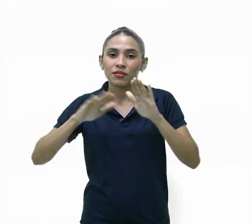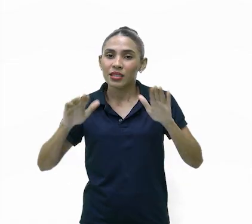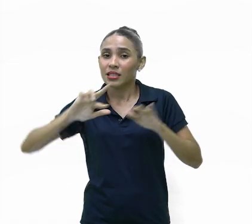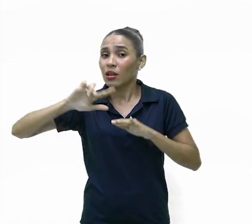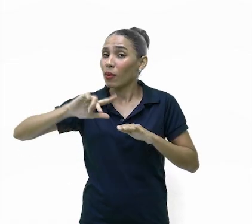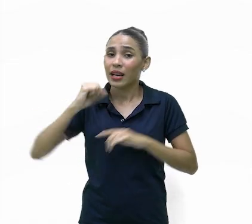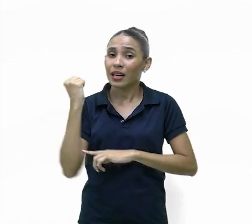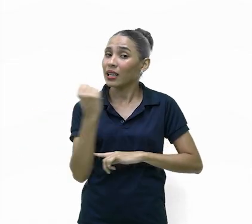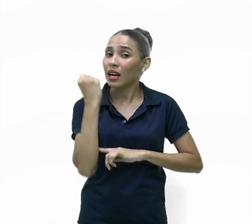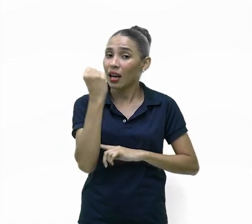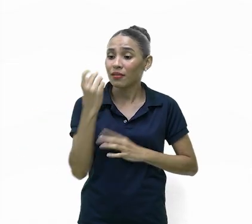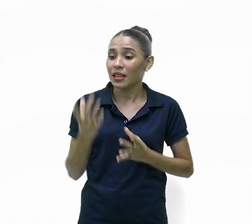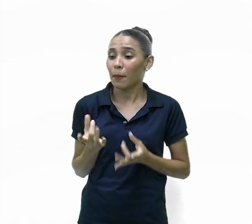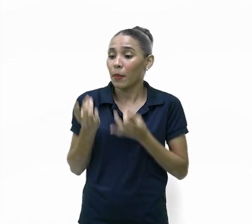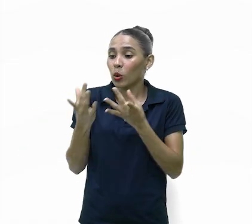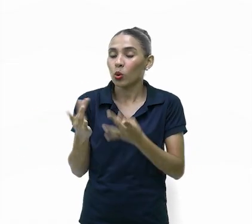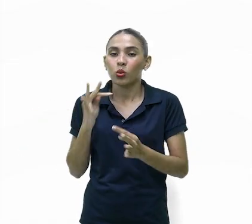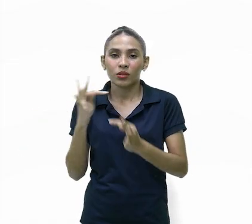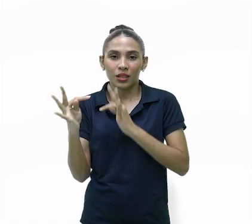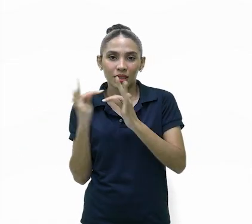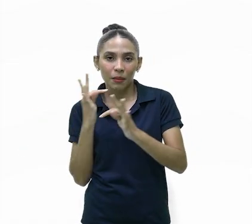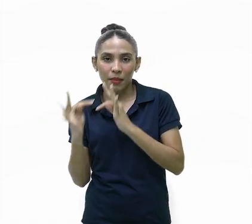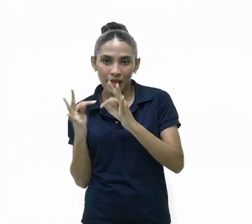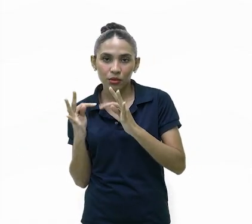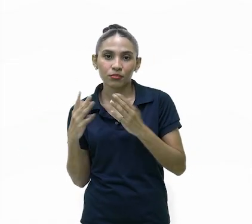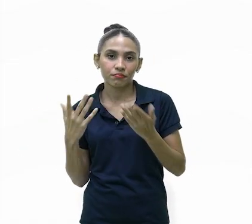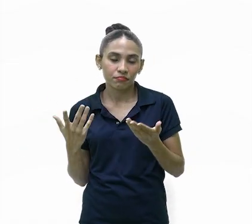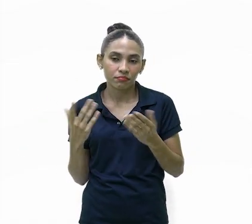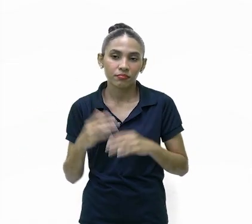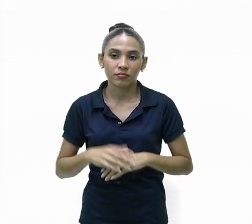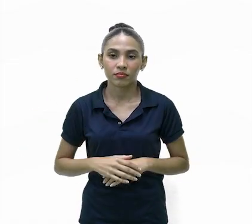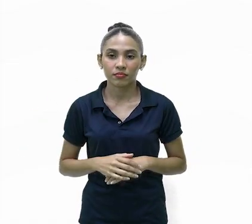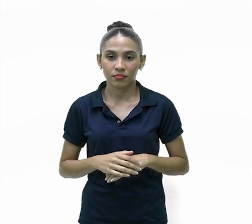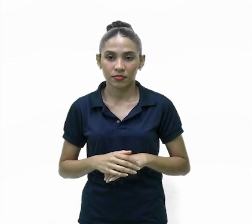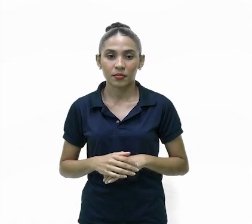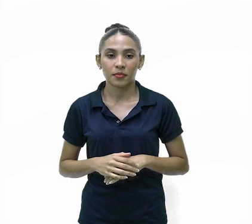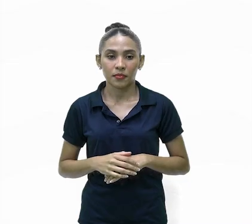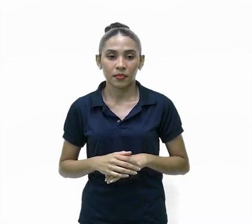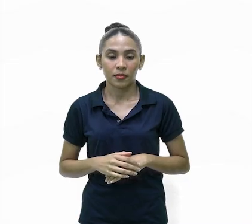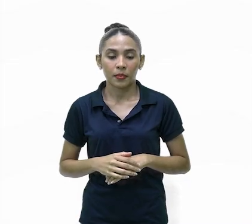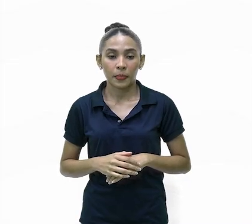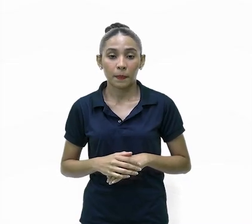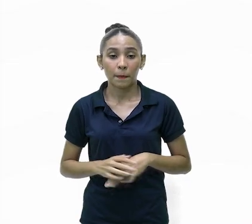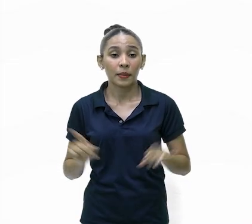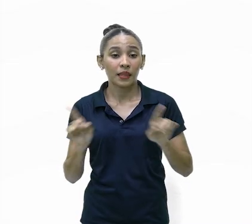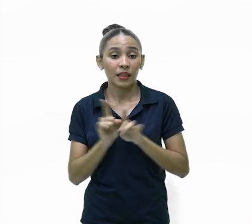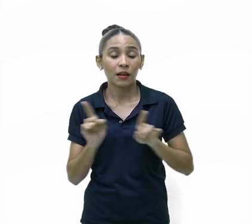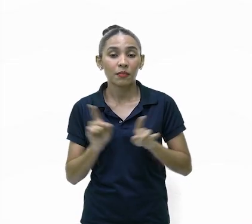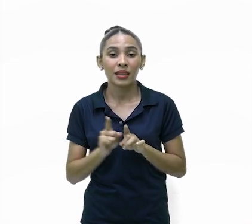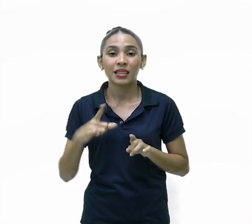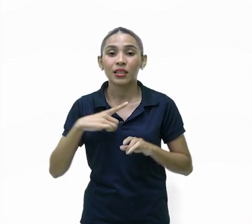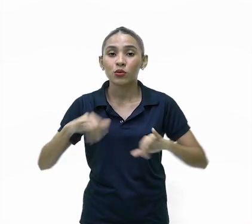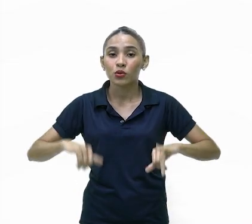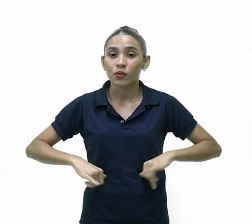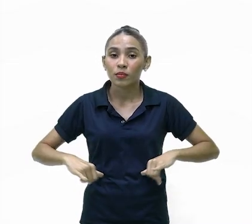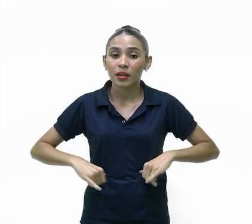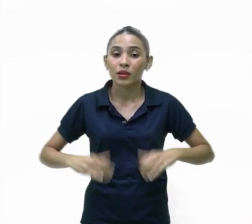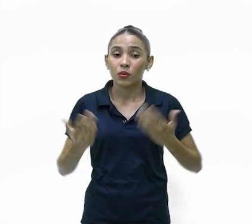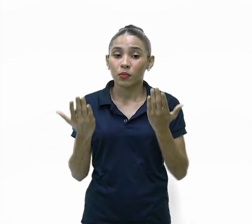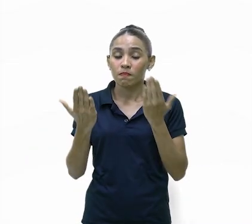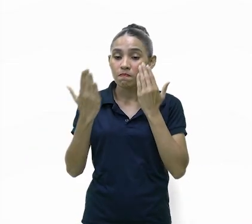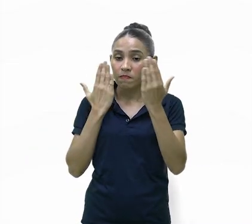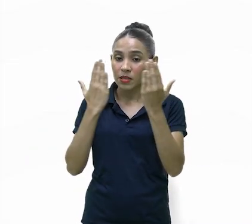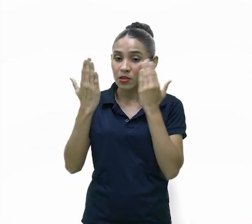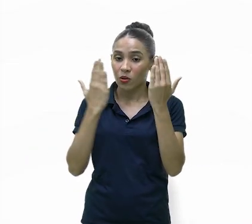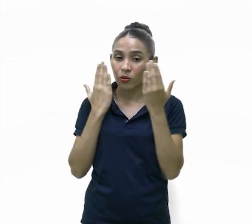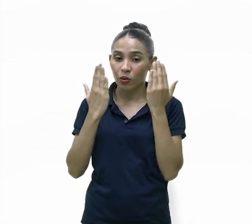muito grave e abandona, vamos dizer assim, a investigação. E também causa aí o sofrimento